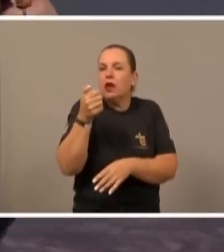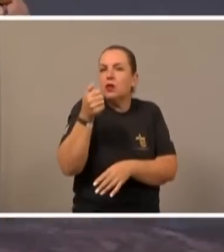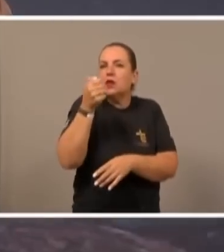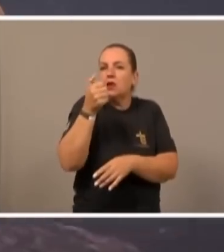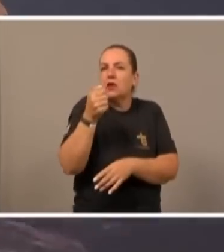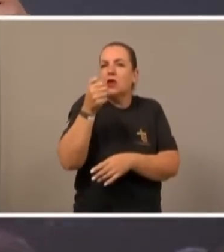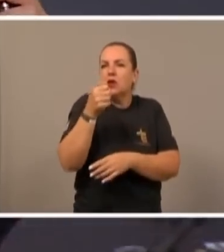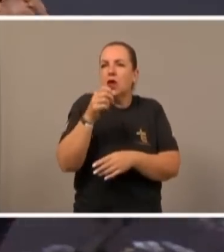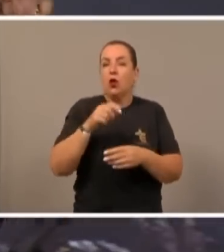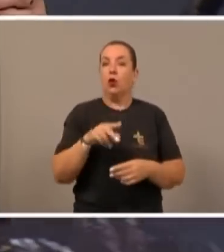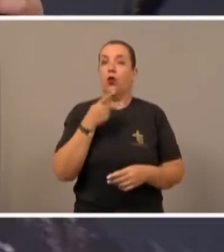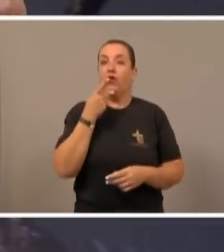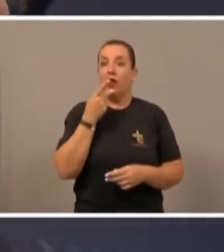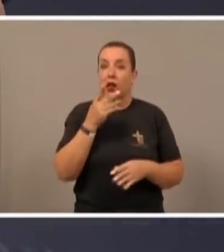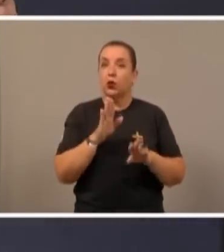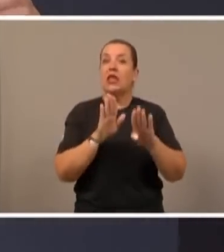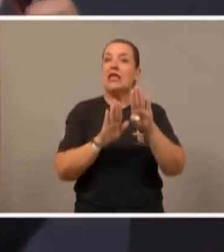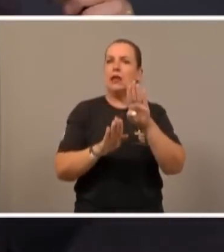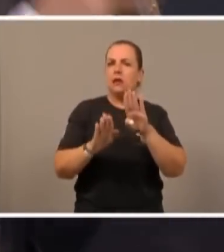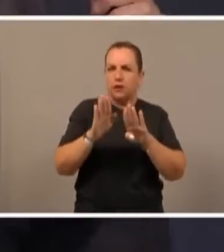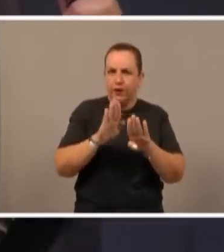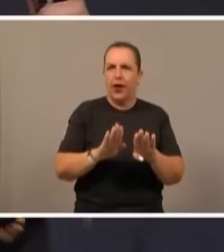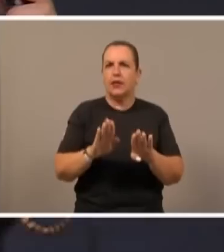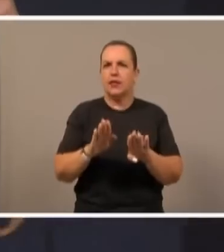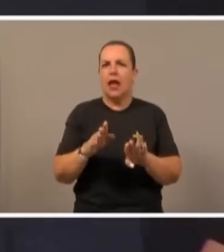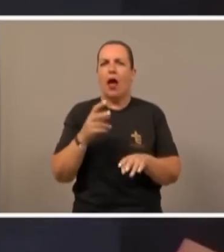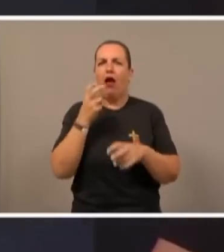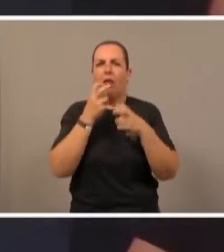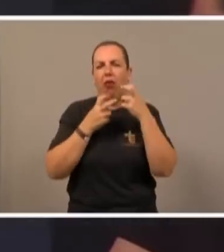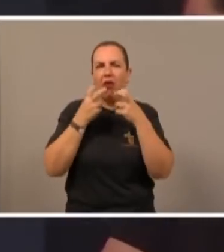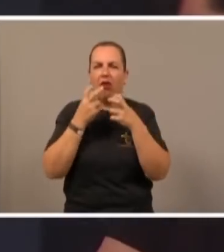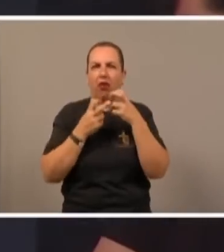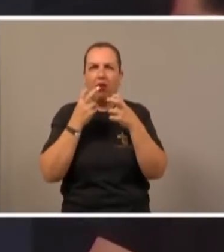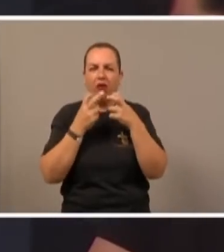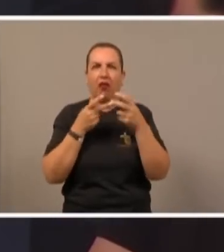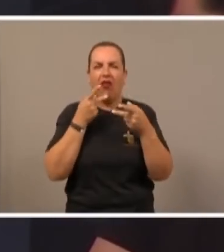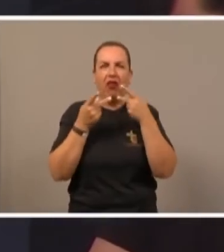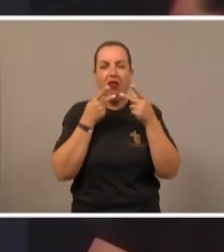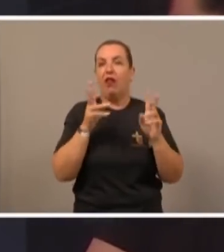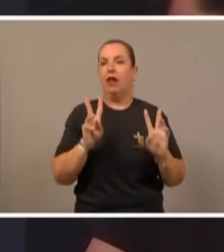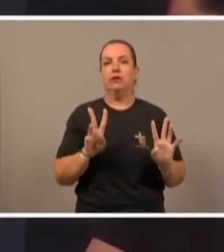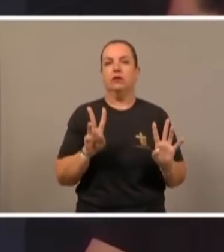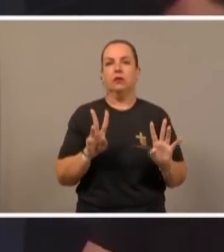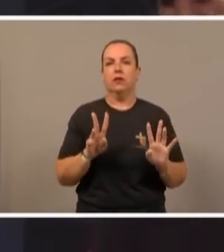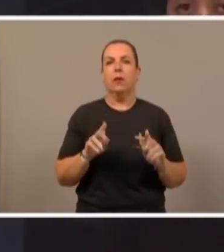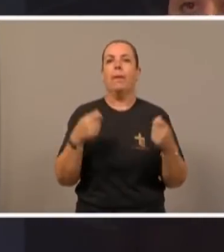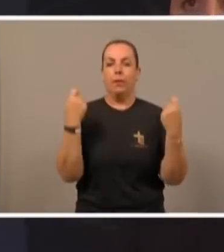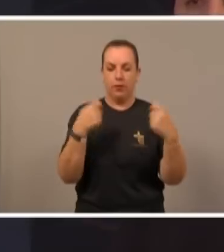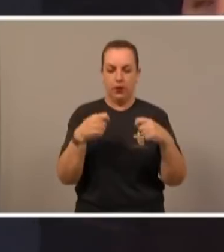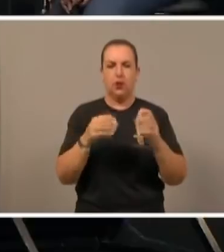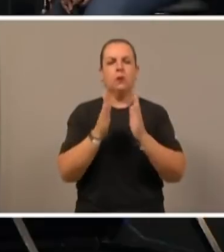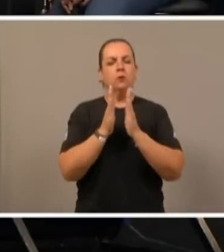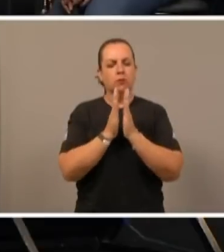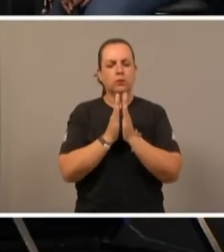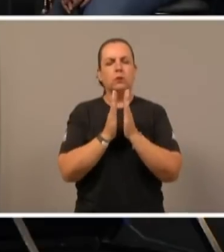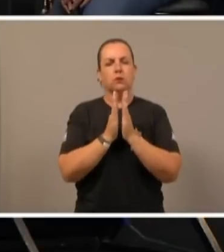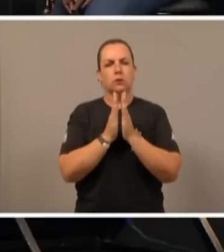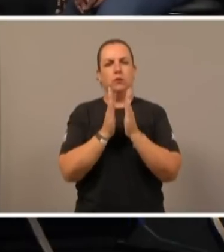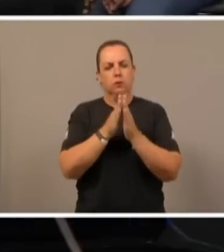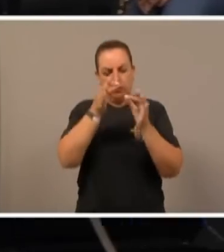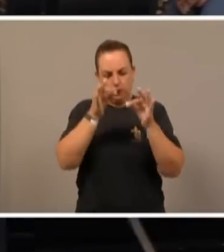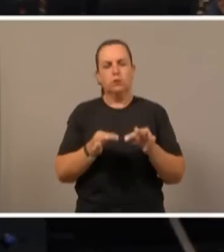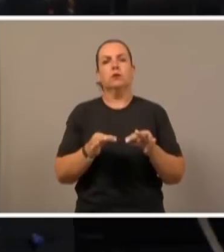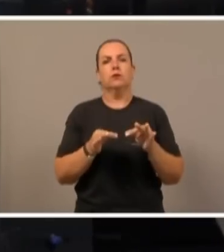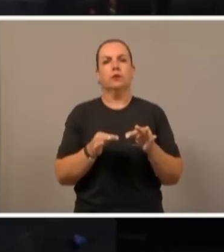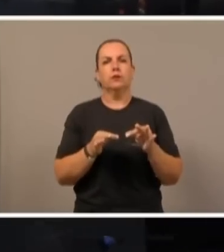disse. Eu estou dizendo que não mexer boca não é rezar. Existe um itinerário de oração a